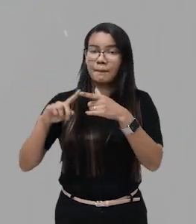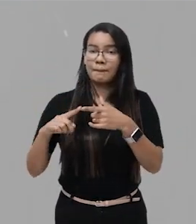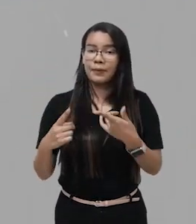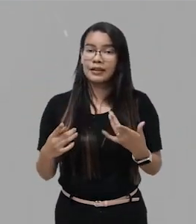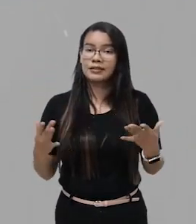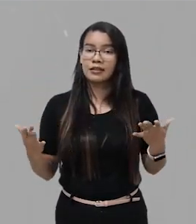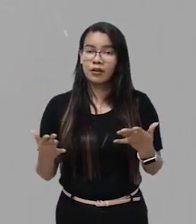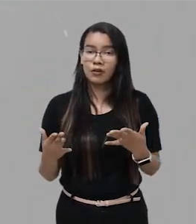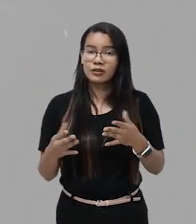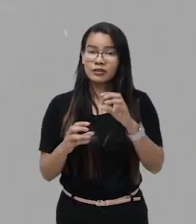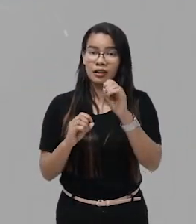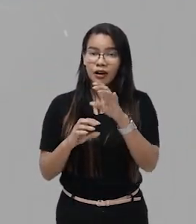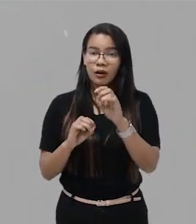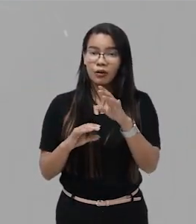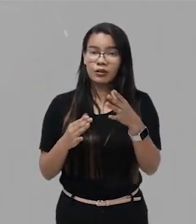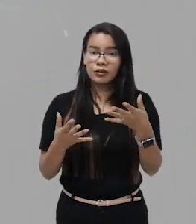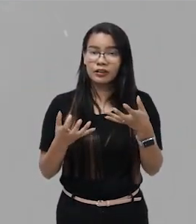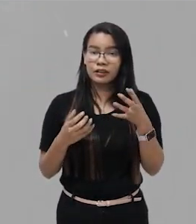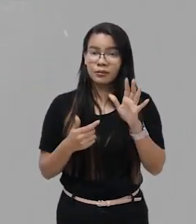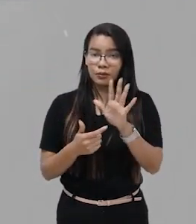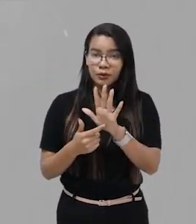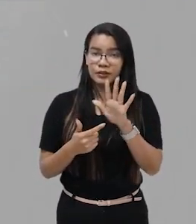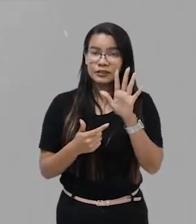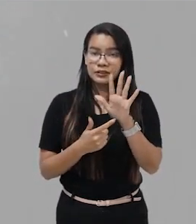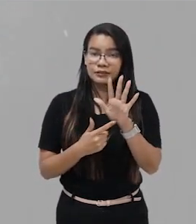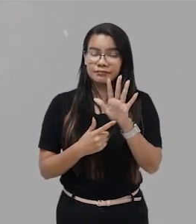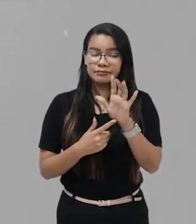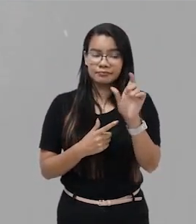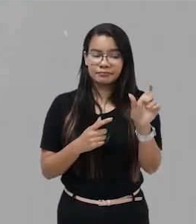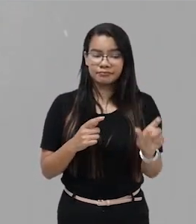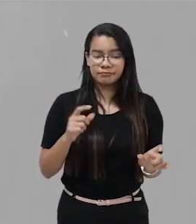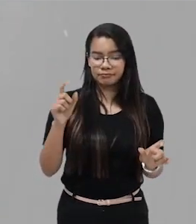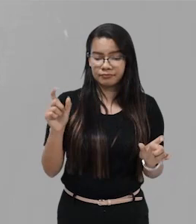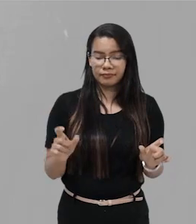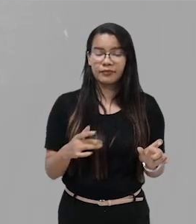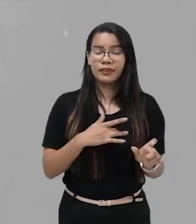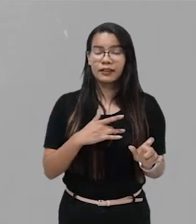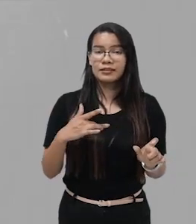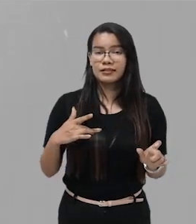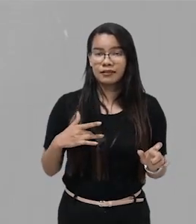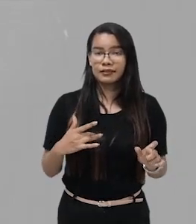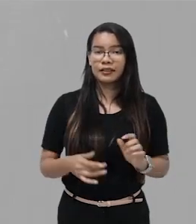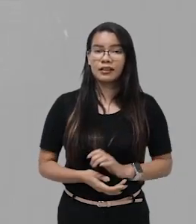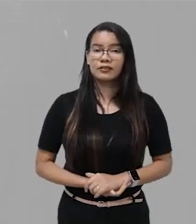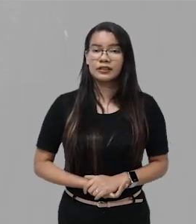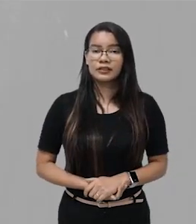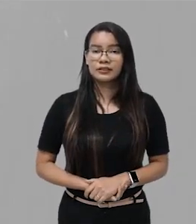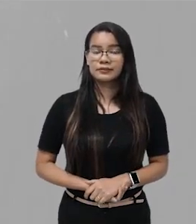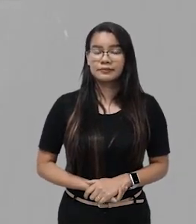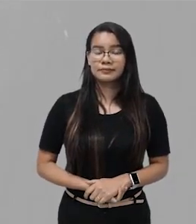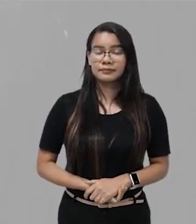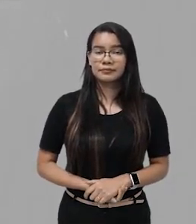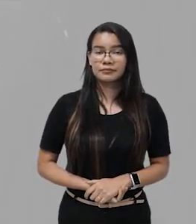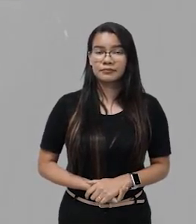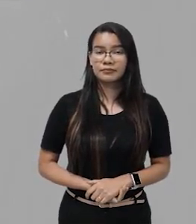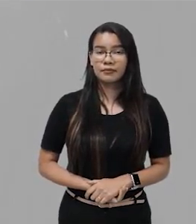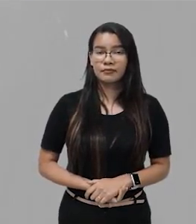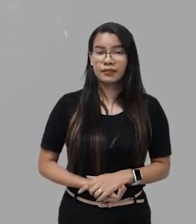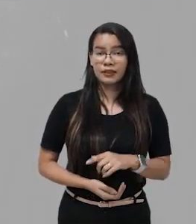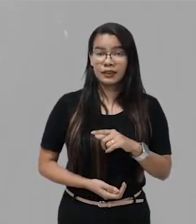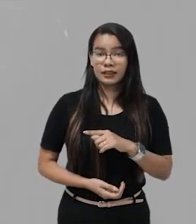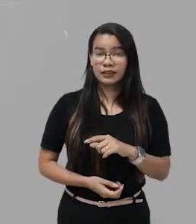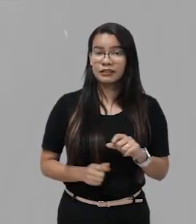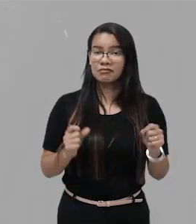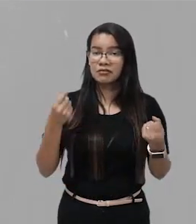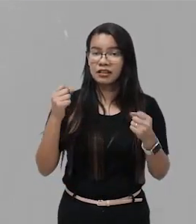vou alertar aqueles indivíduos, vou mostrar para vocês aqueles indivíduos que são saudáveis, né? Que treinam, que